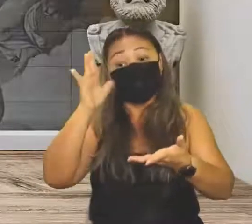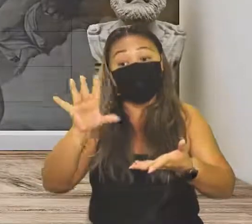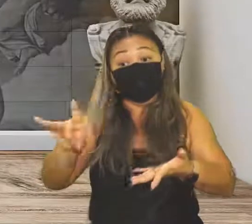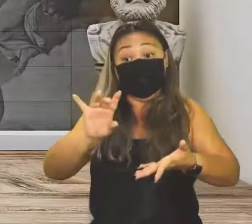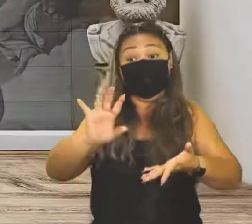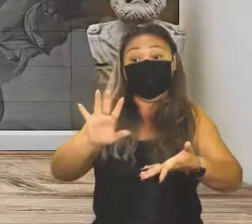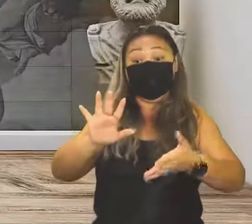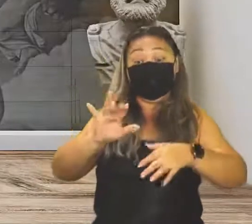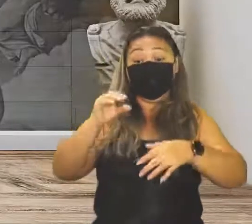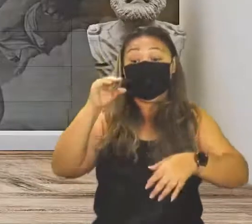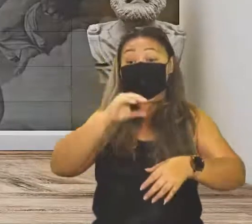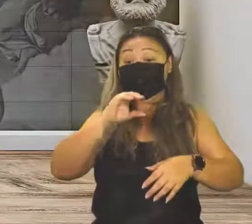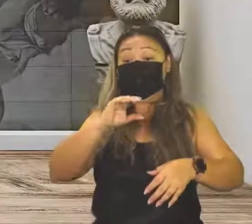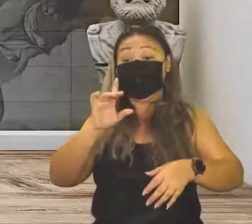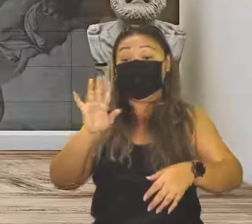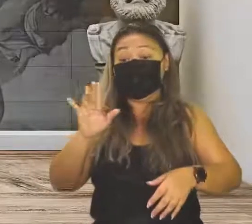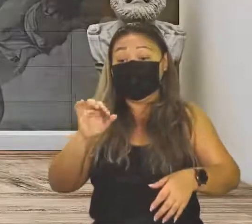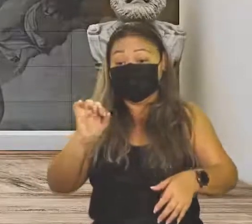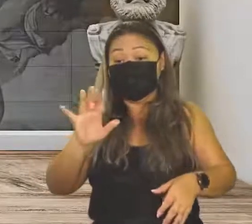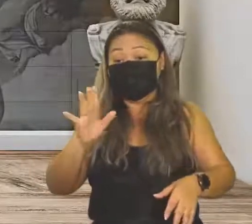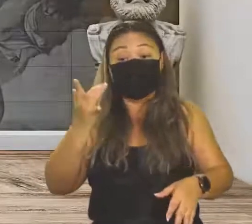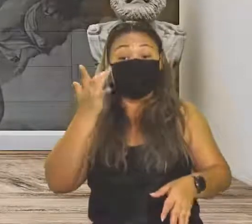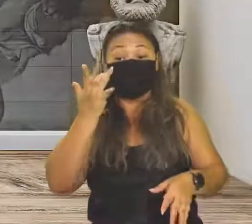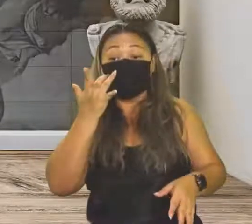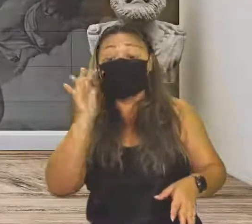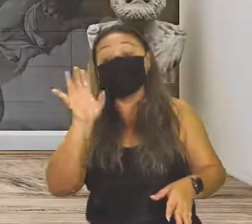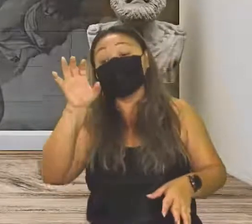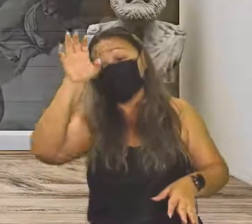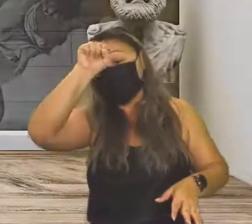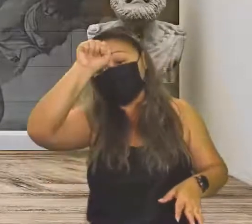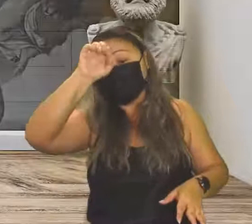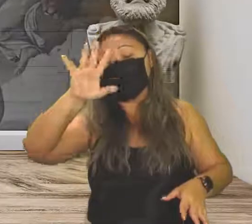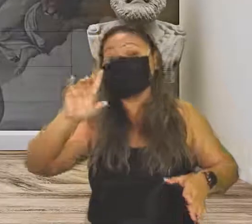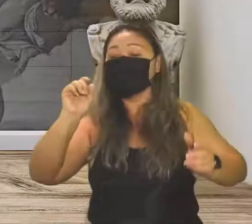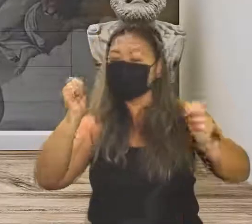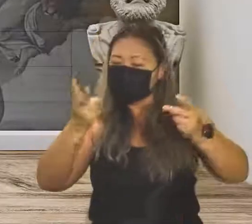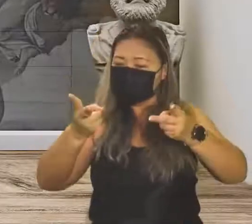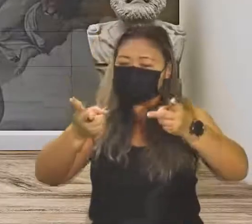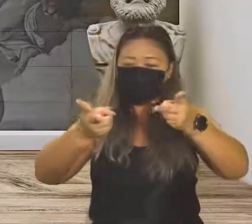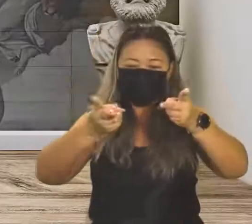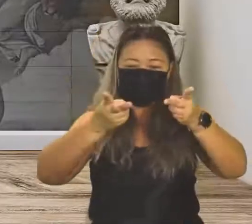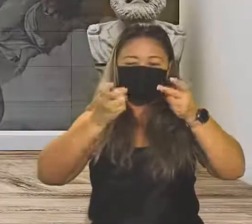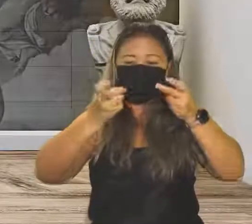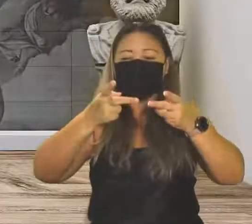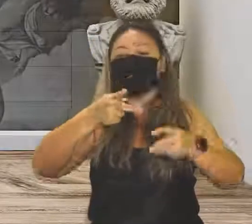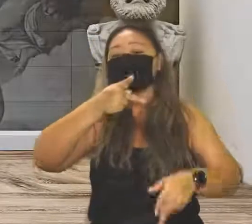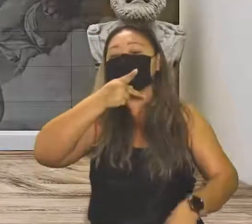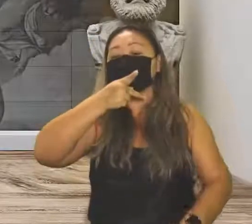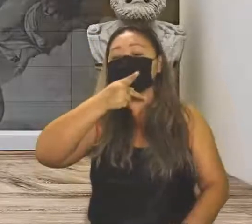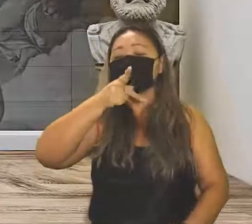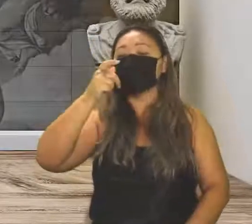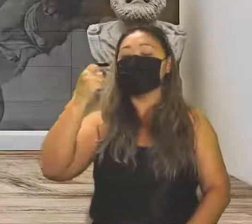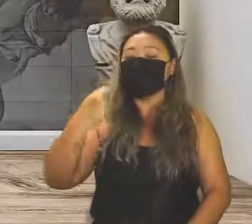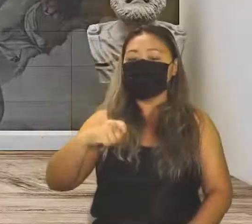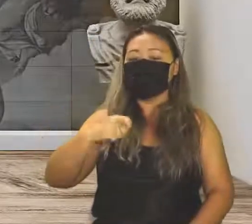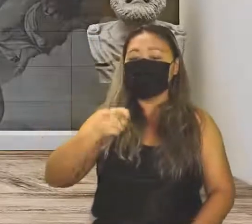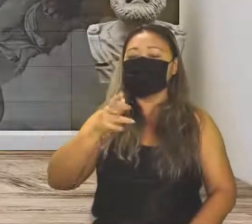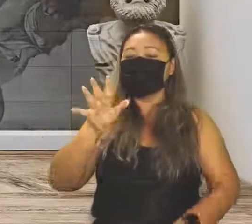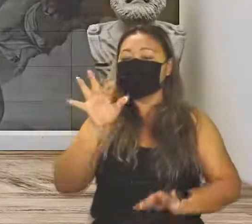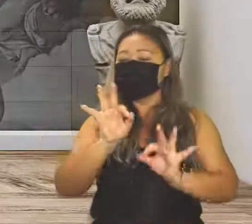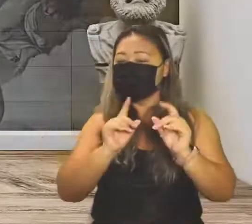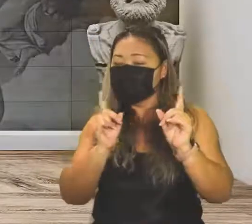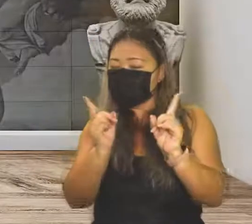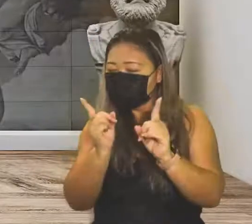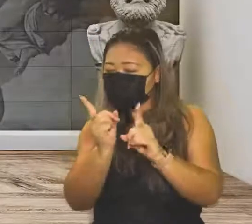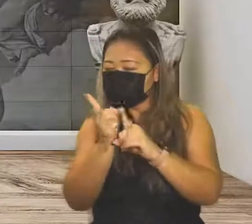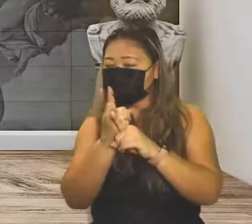queima. Ela não tem essa noção, ou seja, está aprendendo. Perceberam que para Platão o sentido nessa forma ela engana